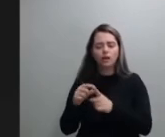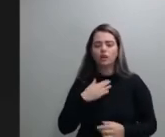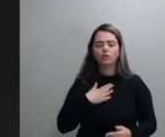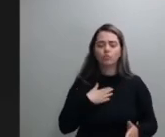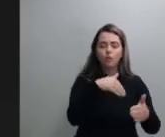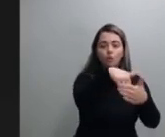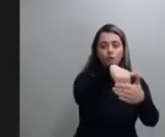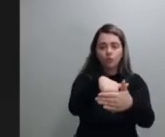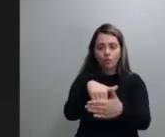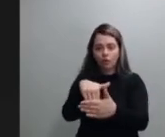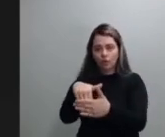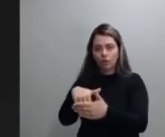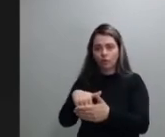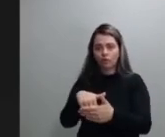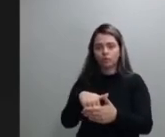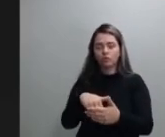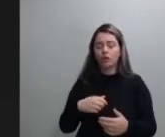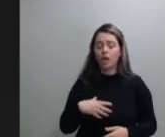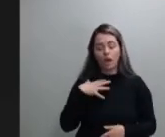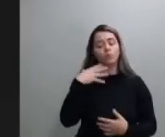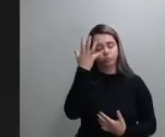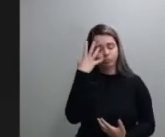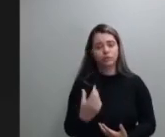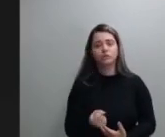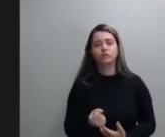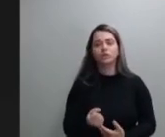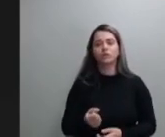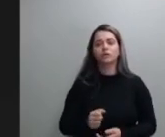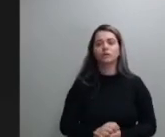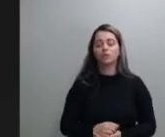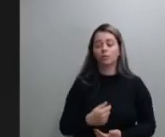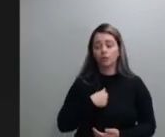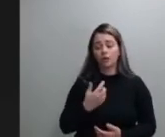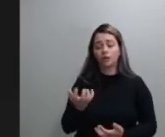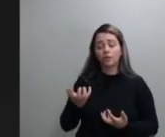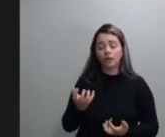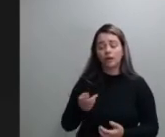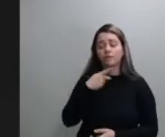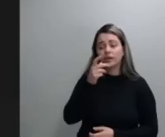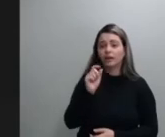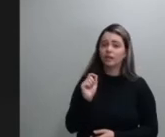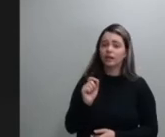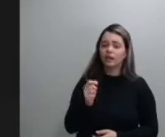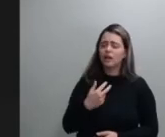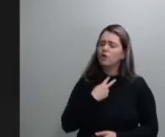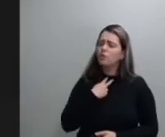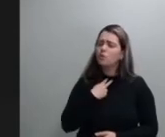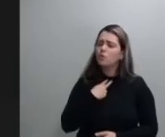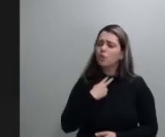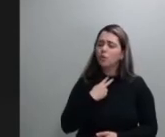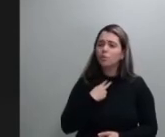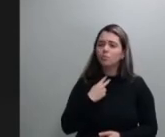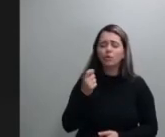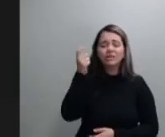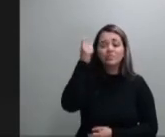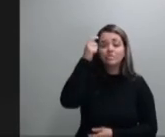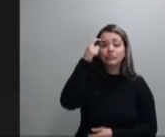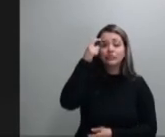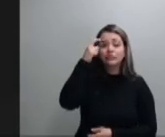e concordo com você em muitos pontos o que eu queria destacar aqui é que nós não podemos ter um raciocínio